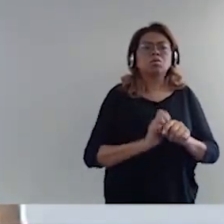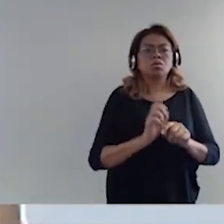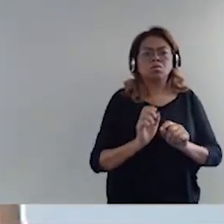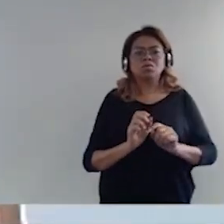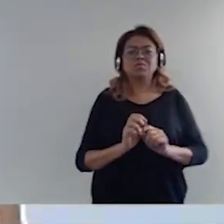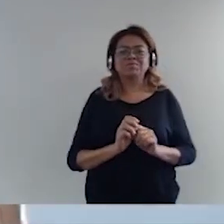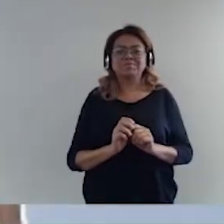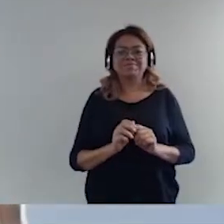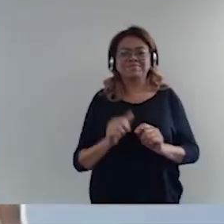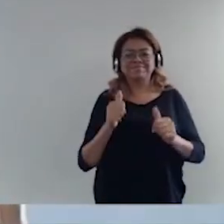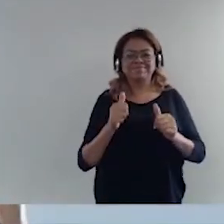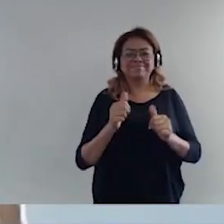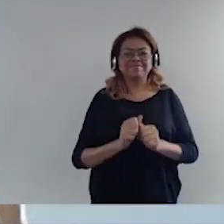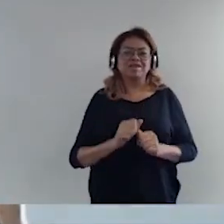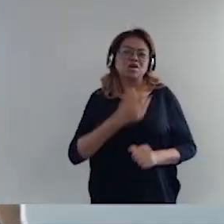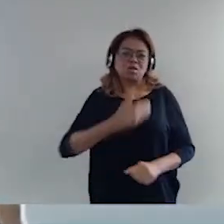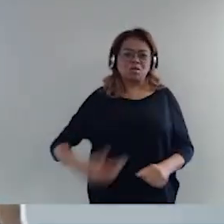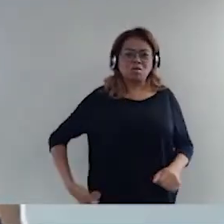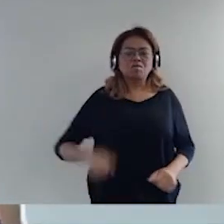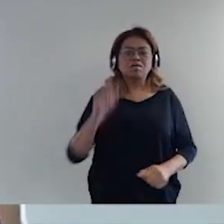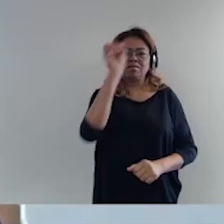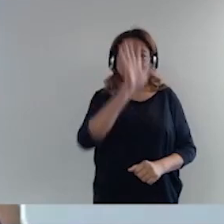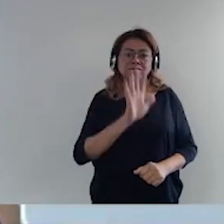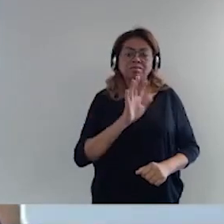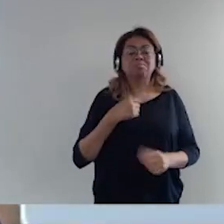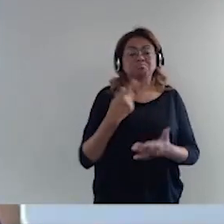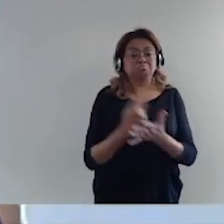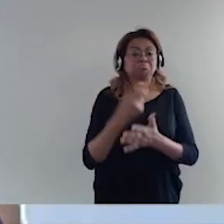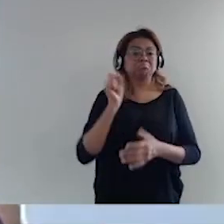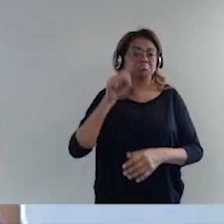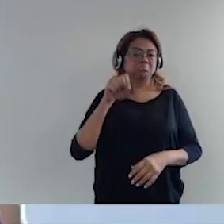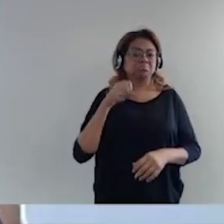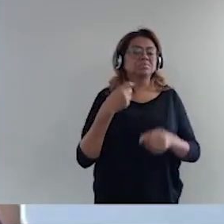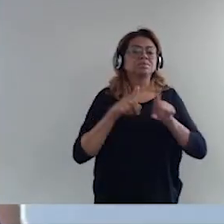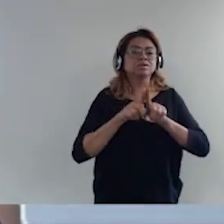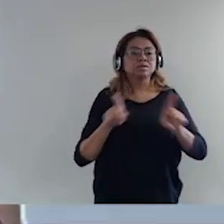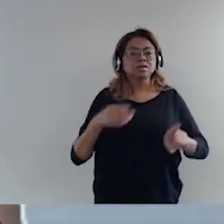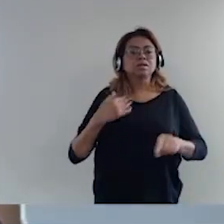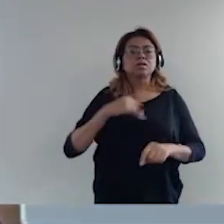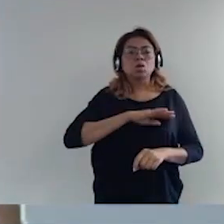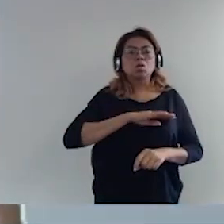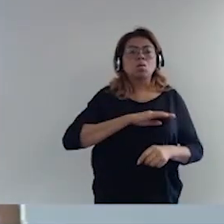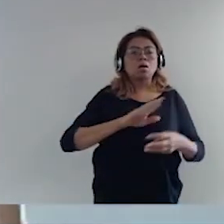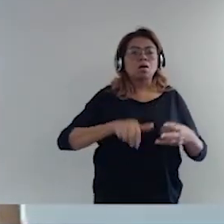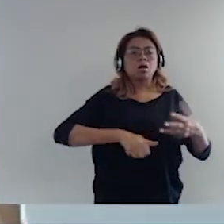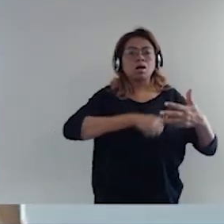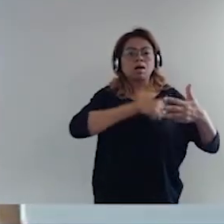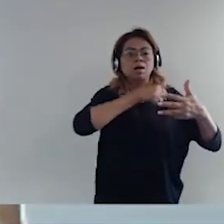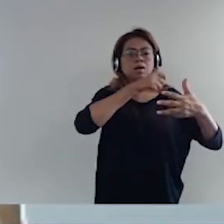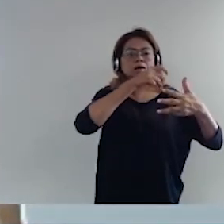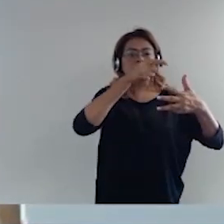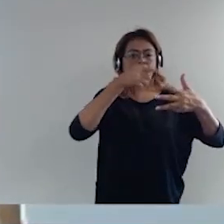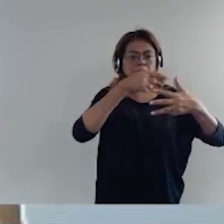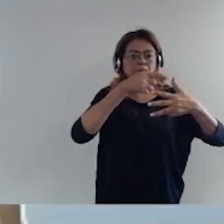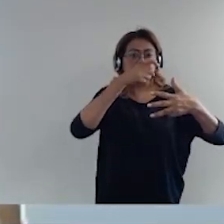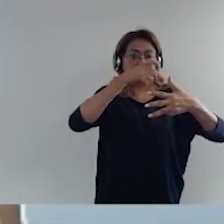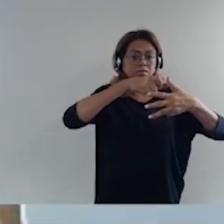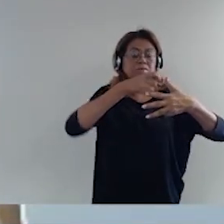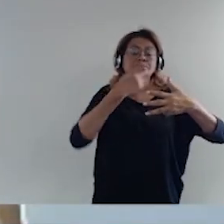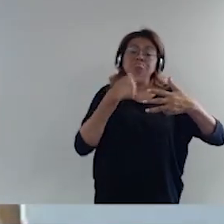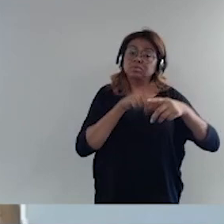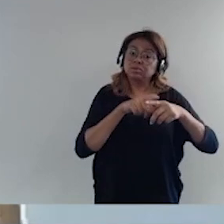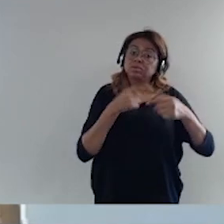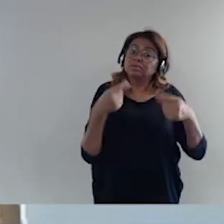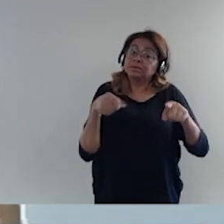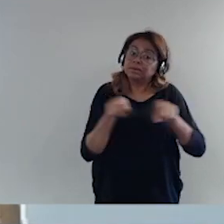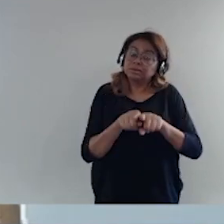só, está errado. E aqui o Poder Executivo está errado, porque o Congresso nunca colaborou tanto